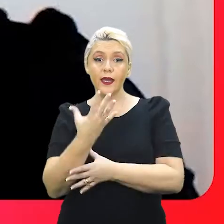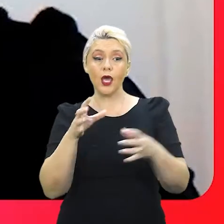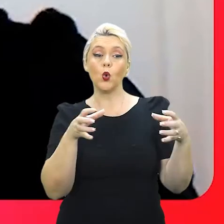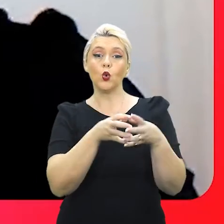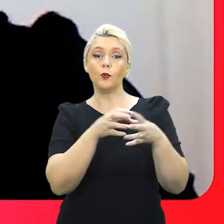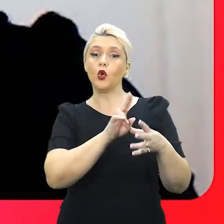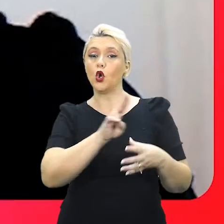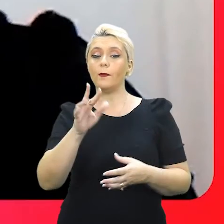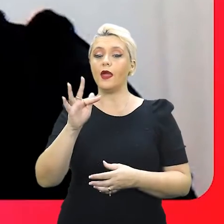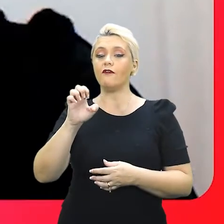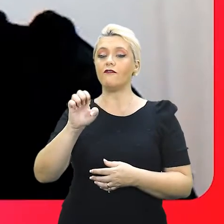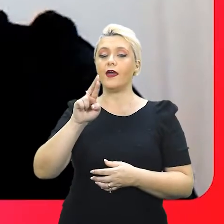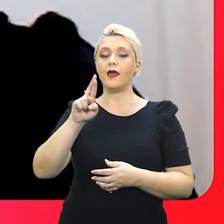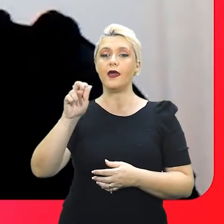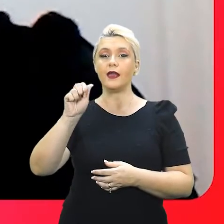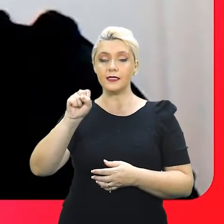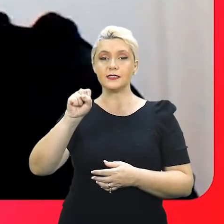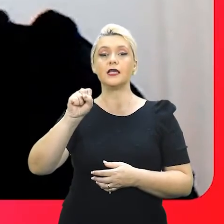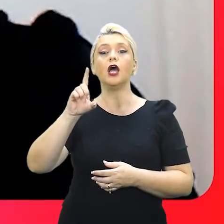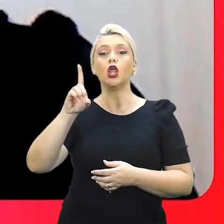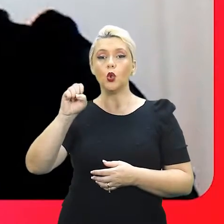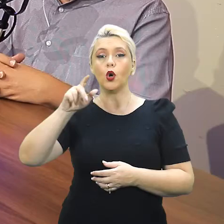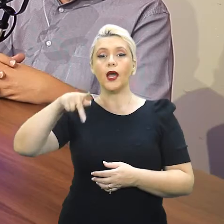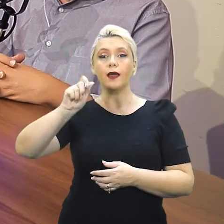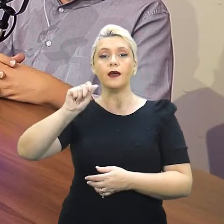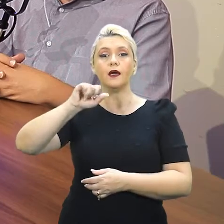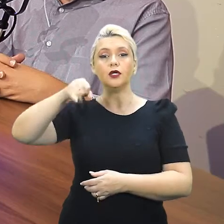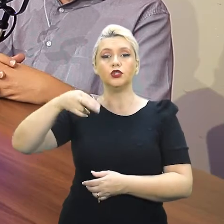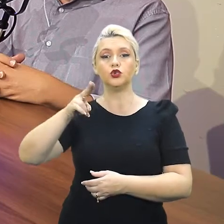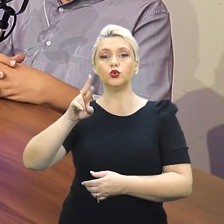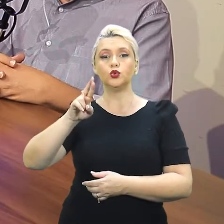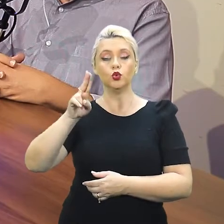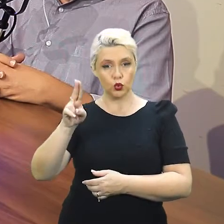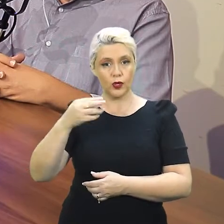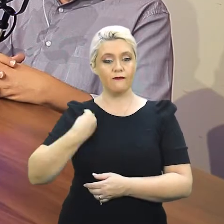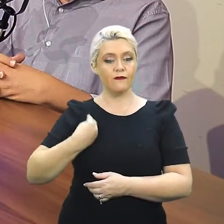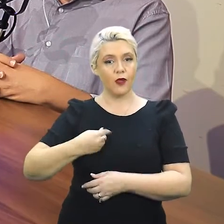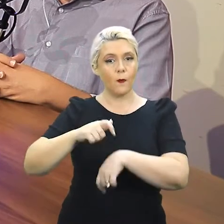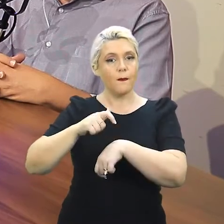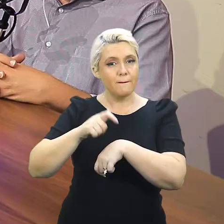Cajuru, em Goiânia, Uhum. e aí vivemos momentos